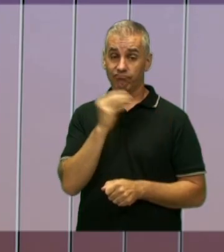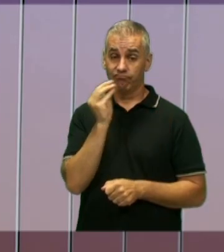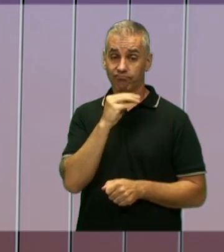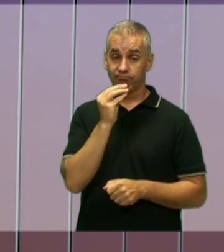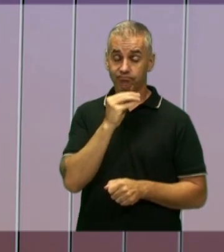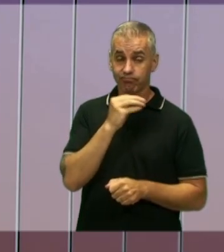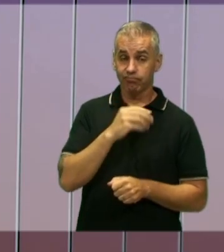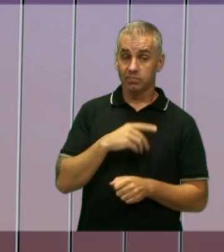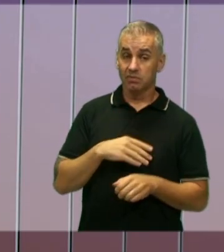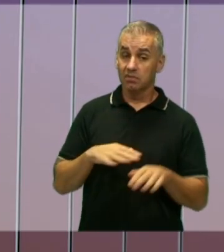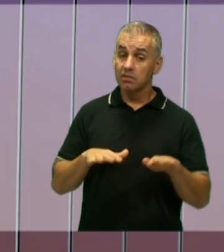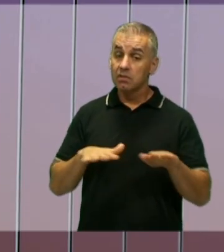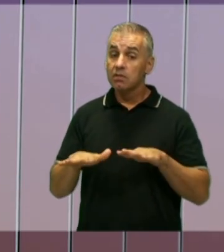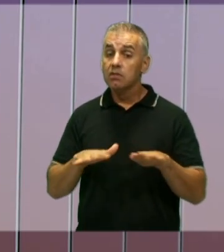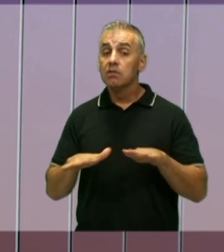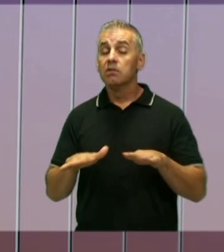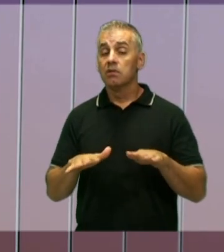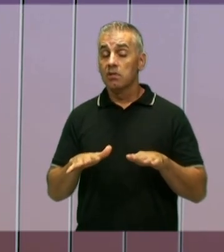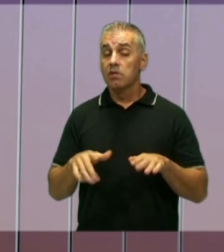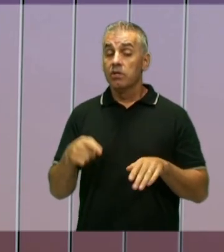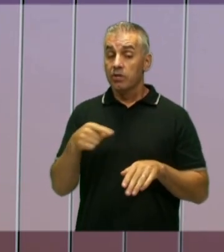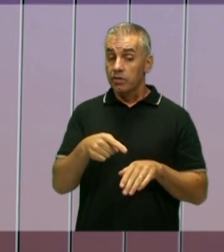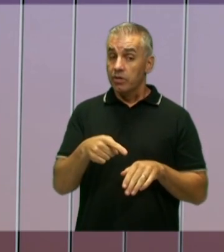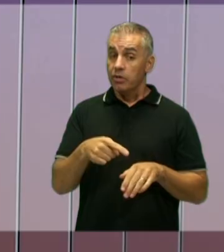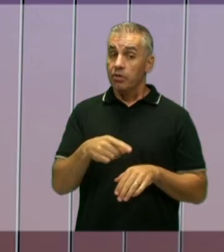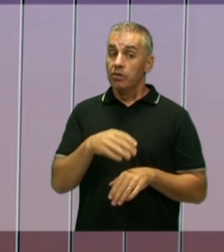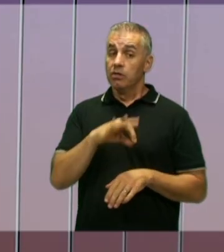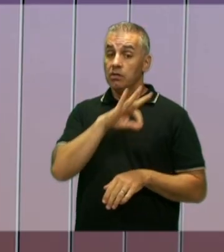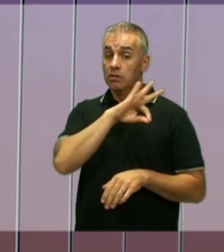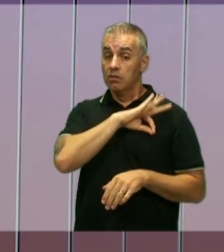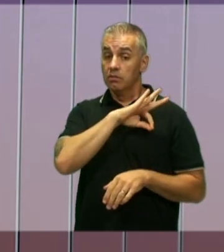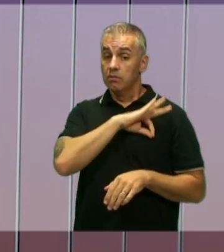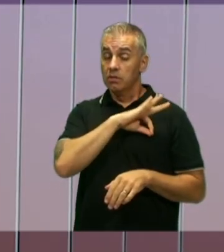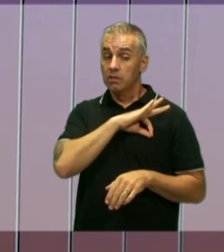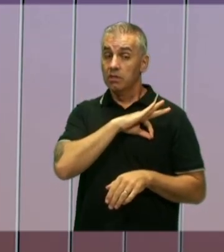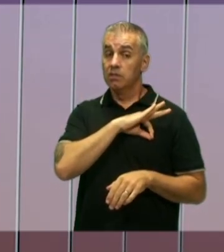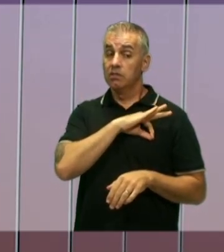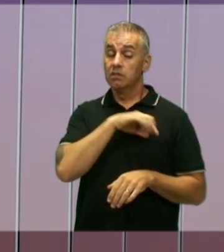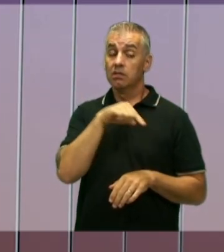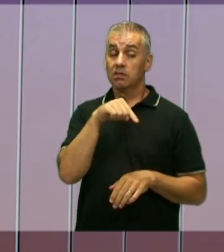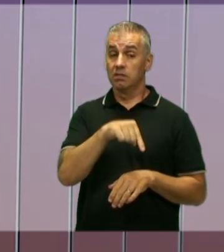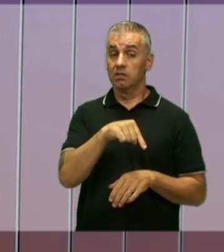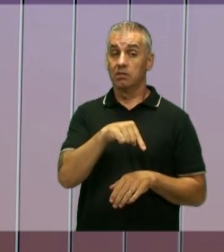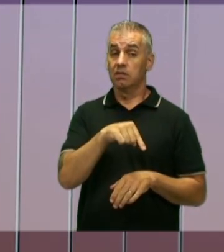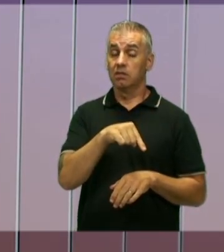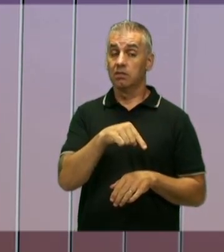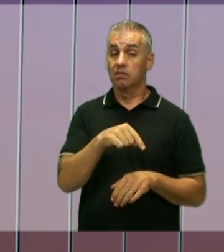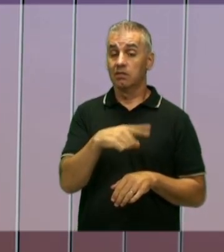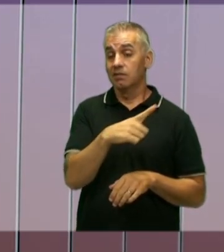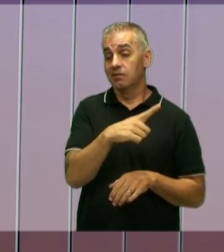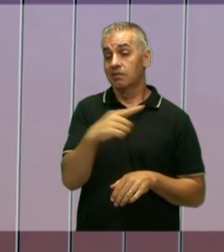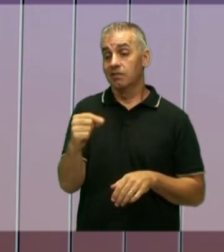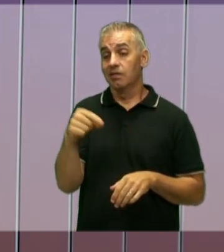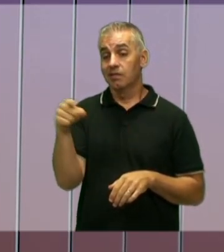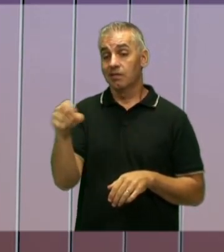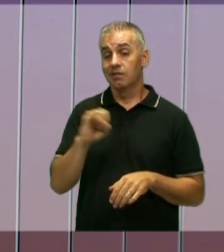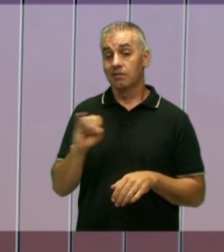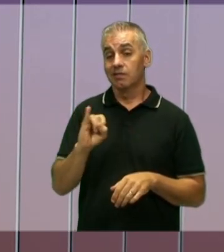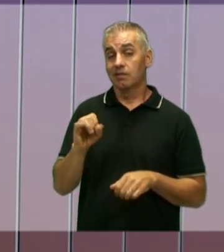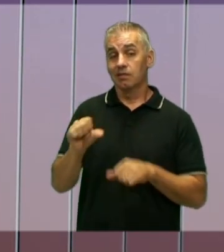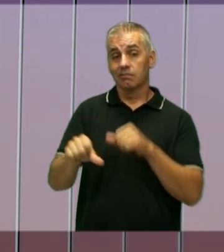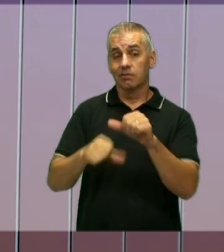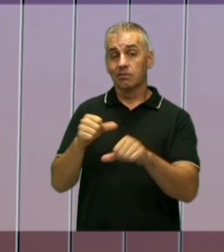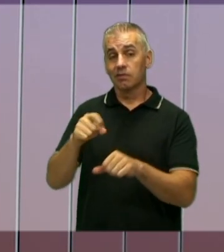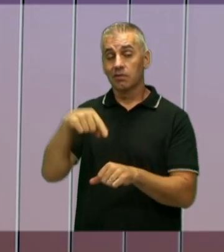movimento como esse dentro da Polícia Militar, de policiais que pediam a saída de Itajaí simplesmente porque o aluguel era muito caro e o soldo